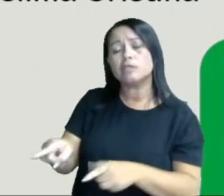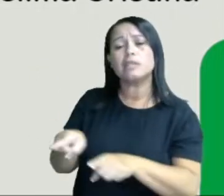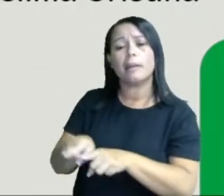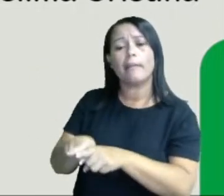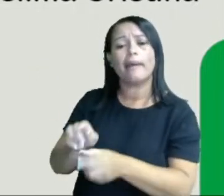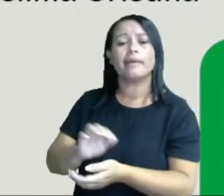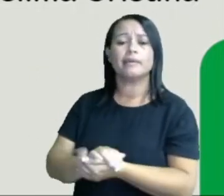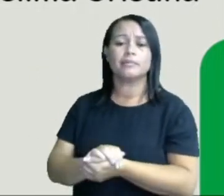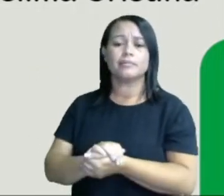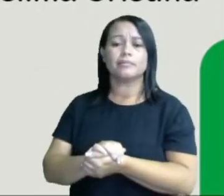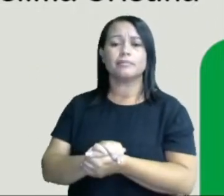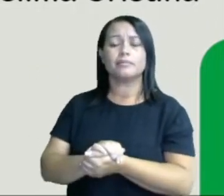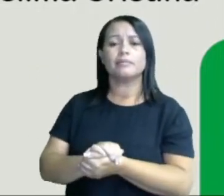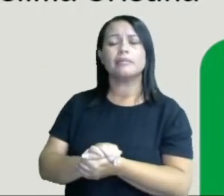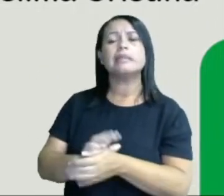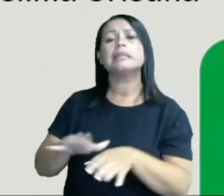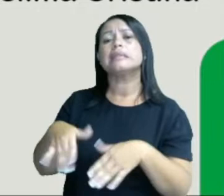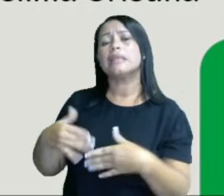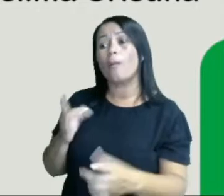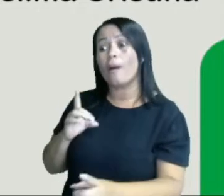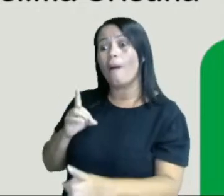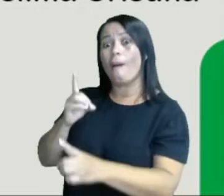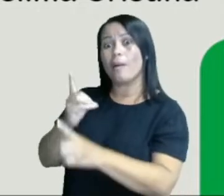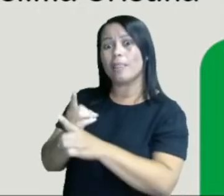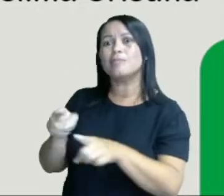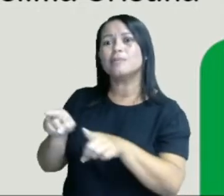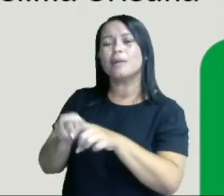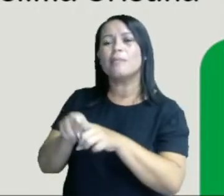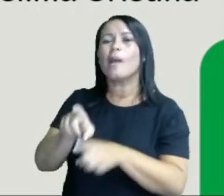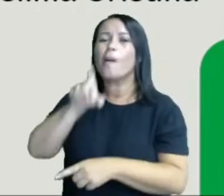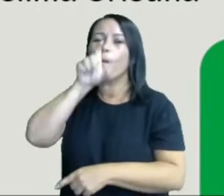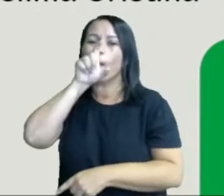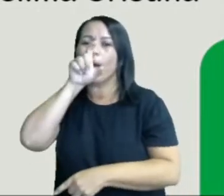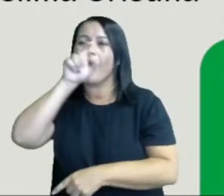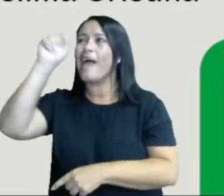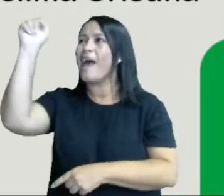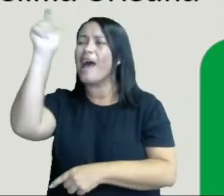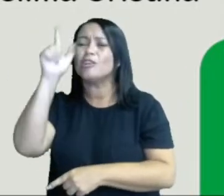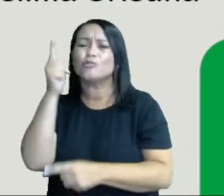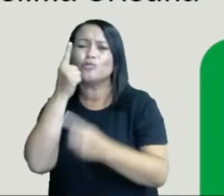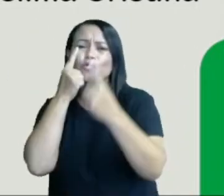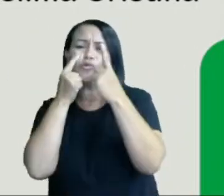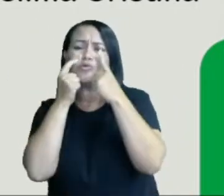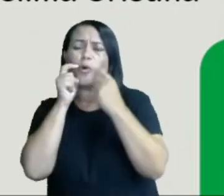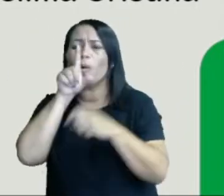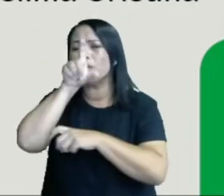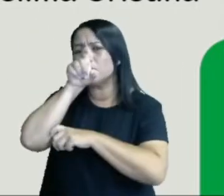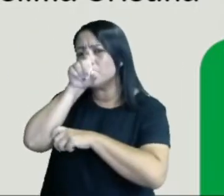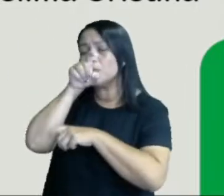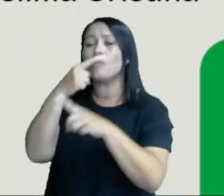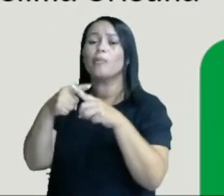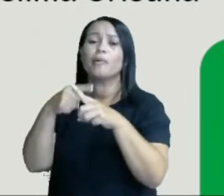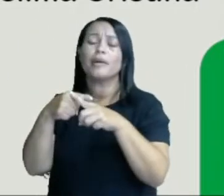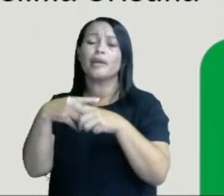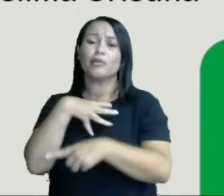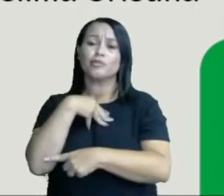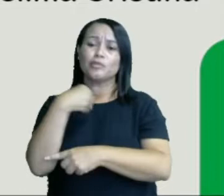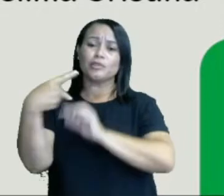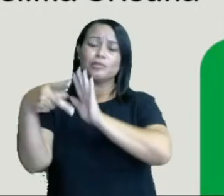tanto, até encontramos uma linda arara azul, chorando pois seus filhotes